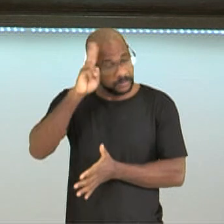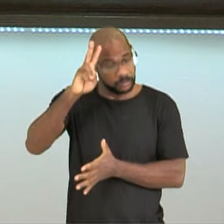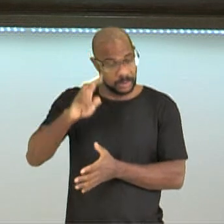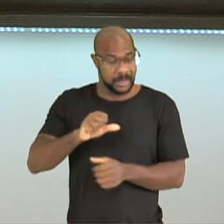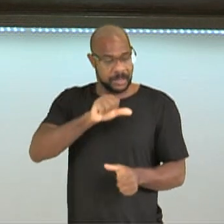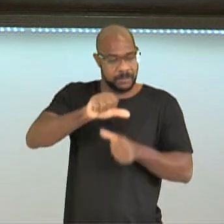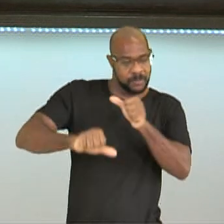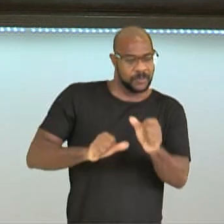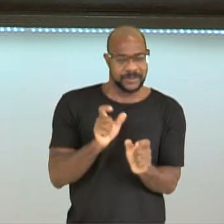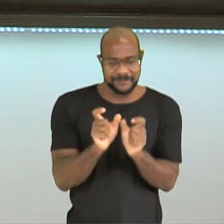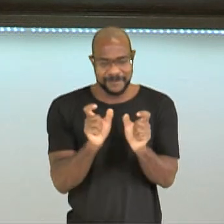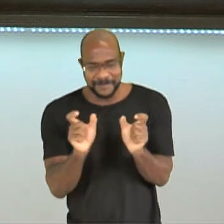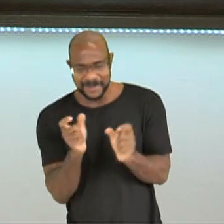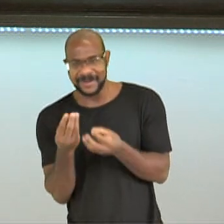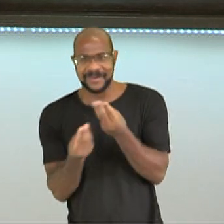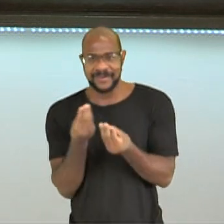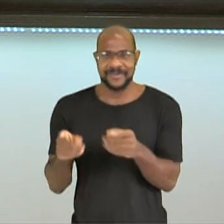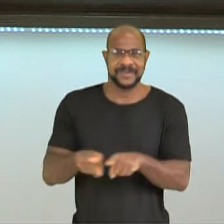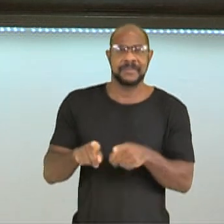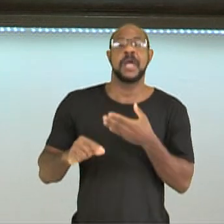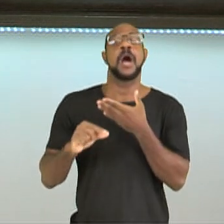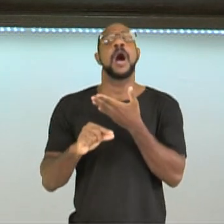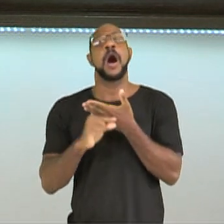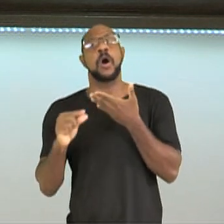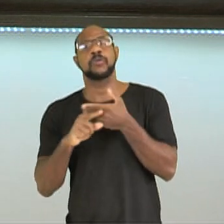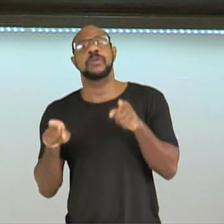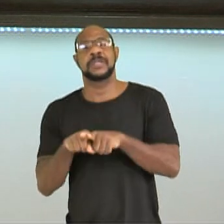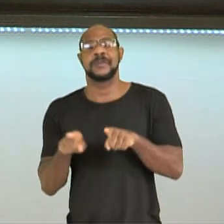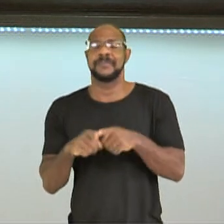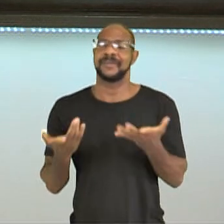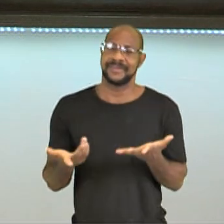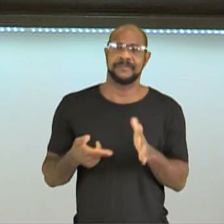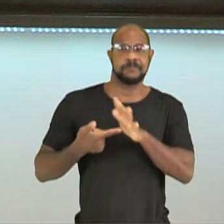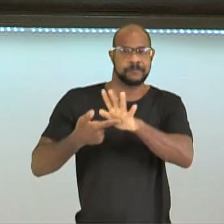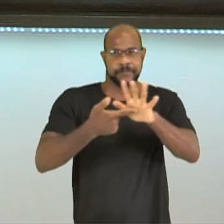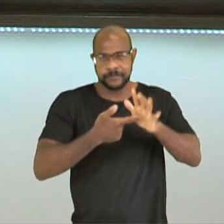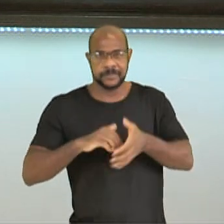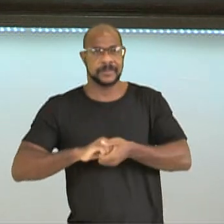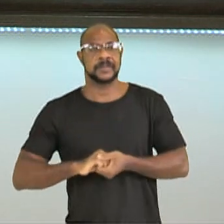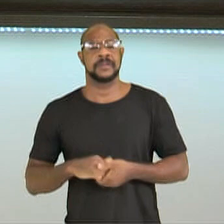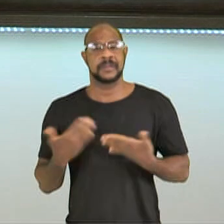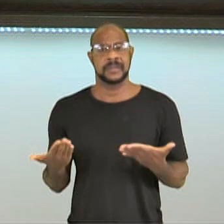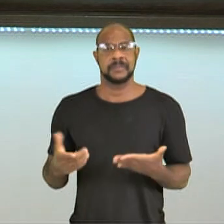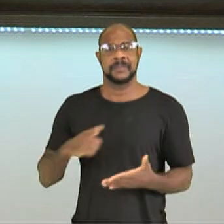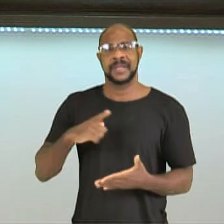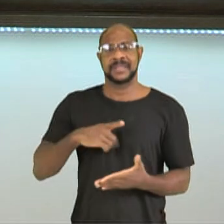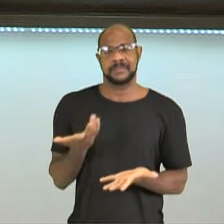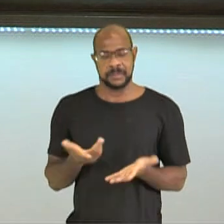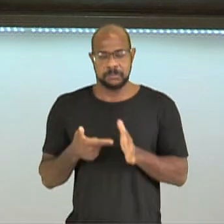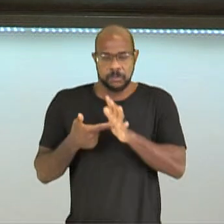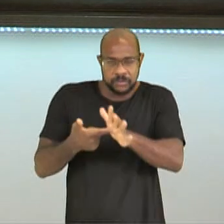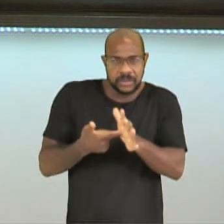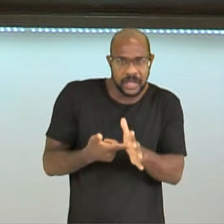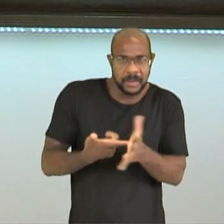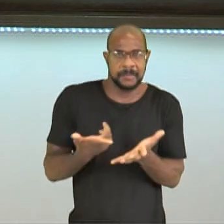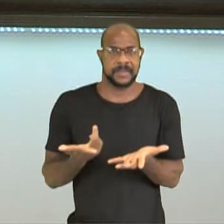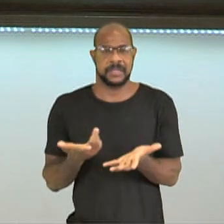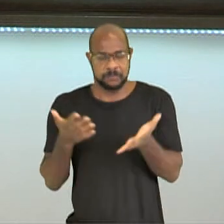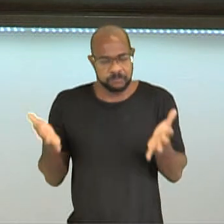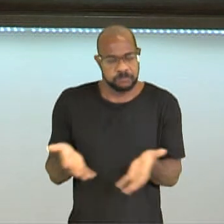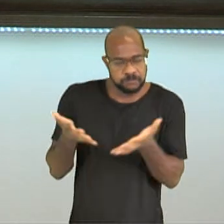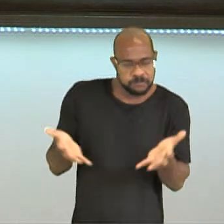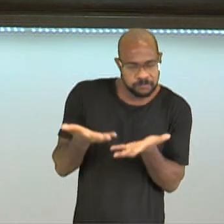passa um pouco como autor também dessa história. Porque para entreter, para dar mais tensão ou então trazer